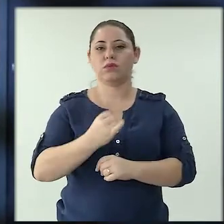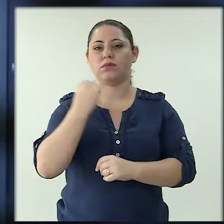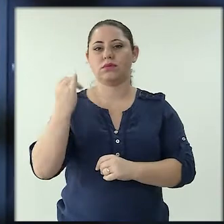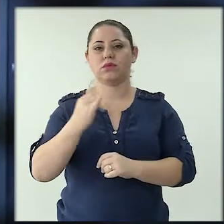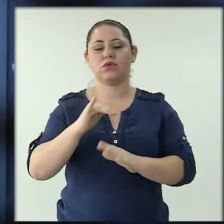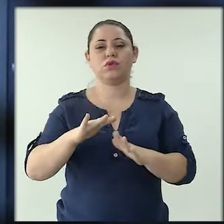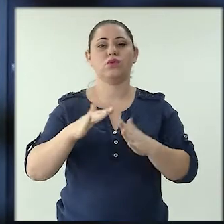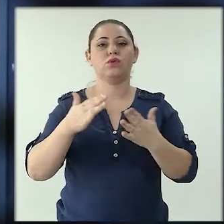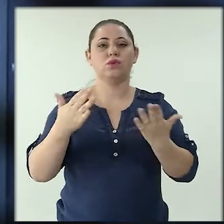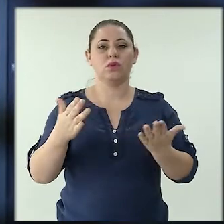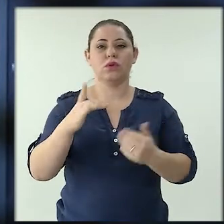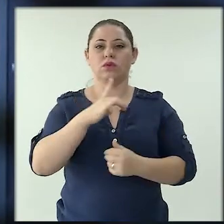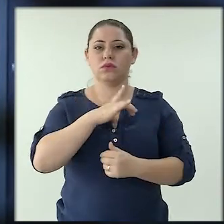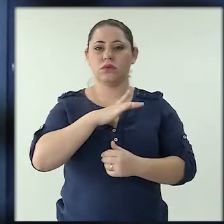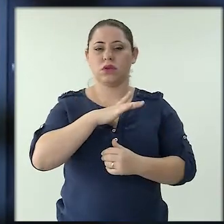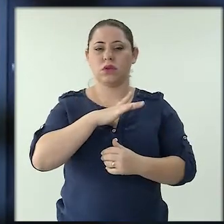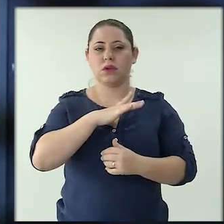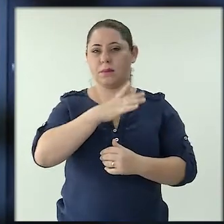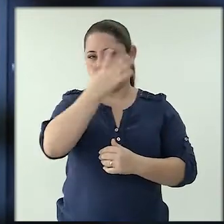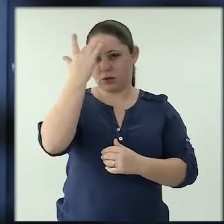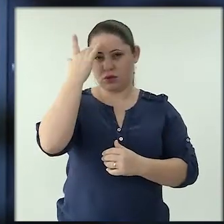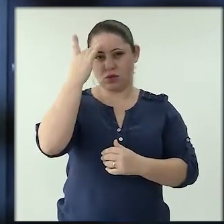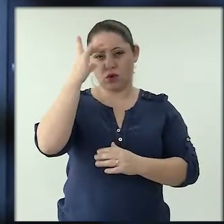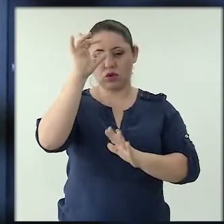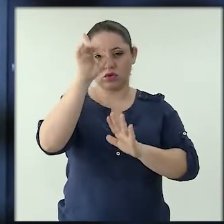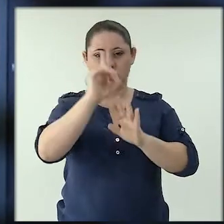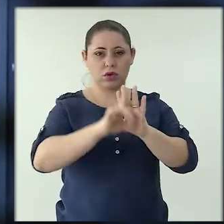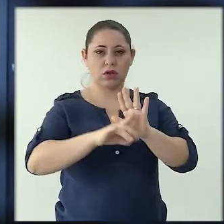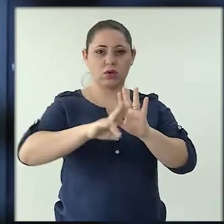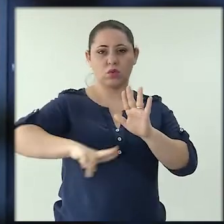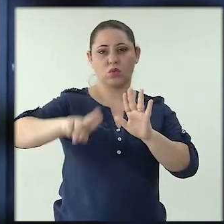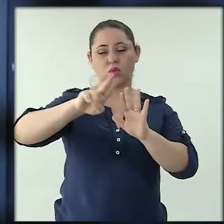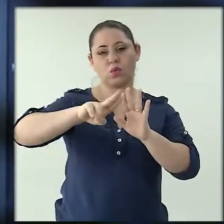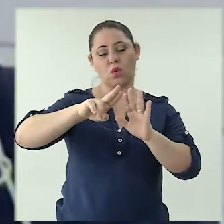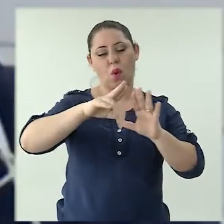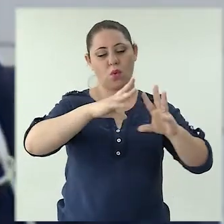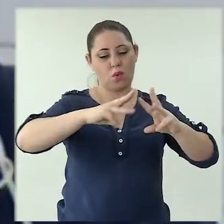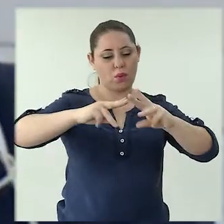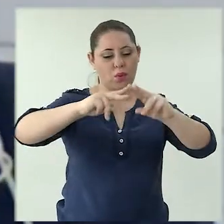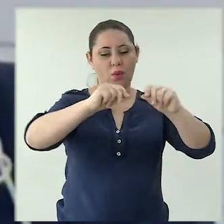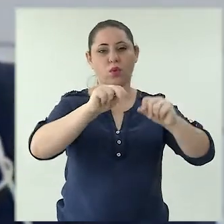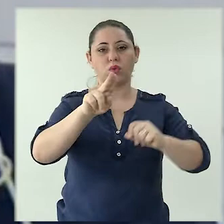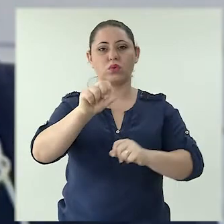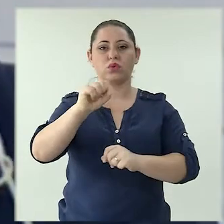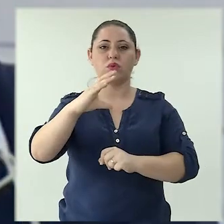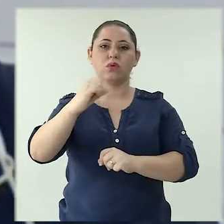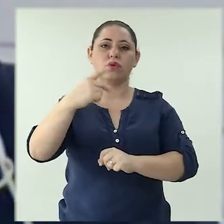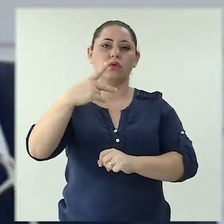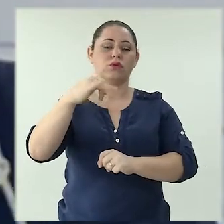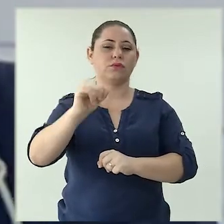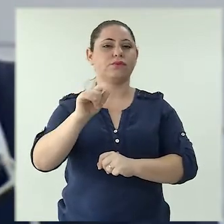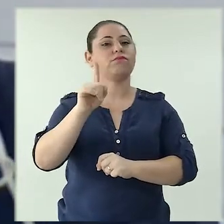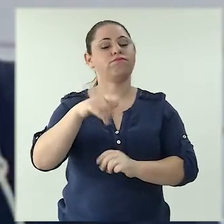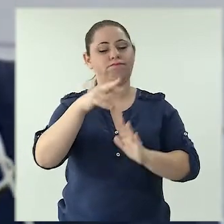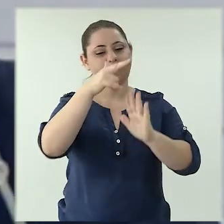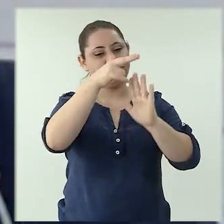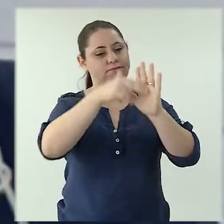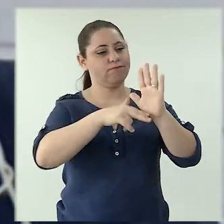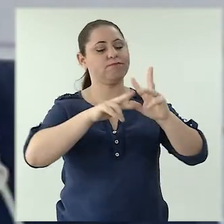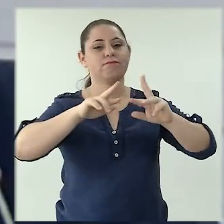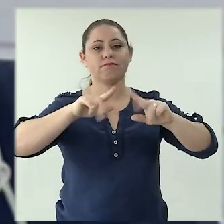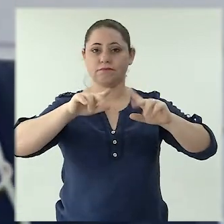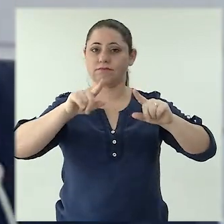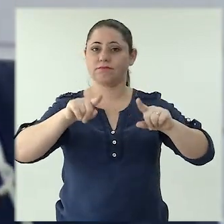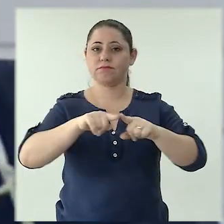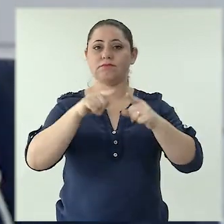importar muito na hora de se adquirir essa propriedade por uso capião, não é? Exatamente, são requisitos que